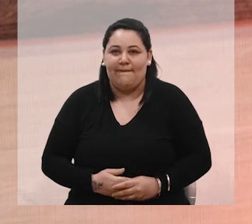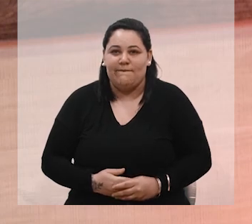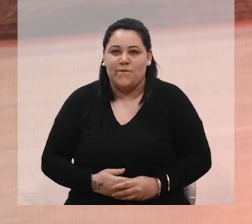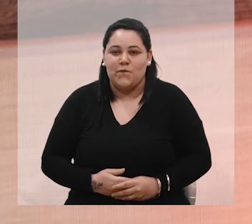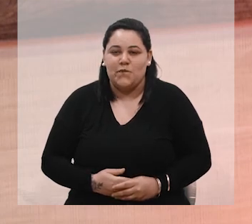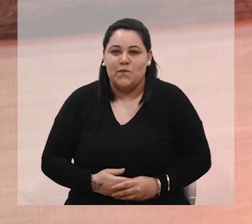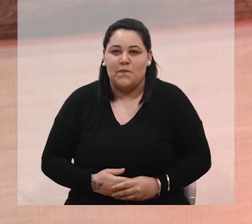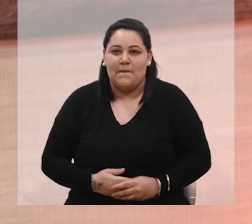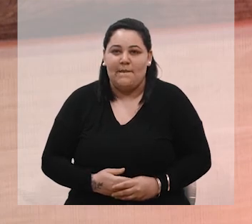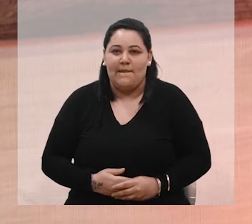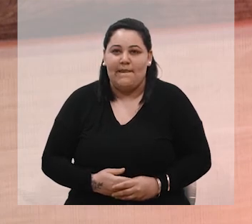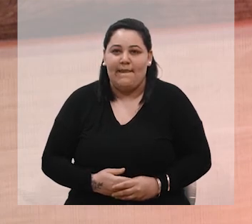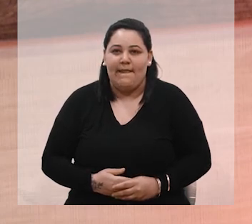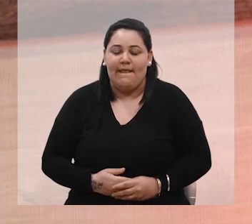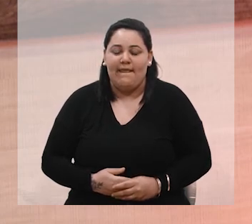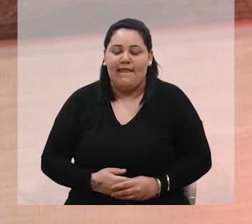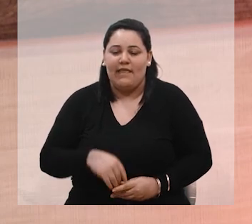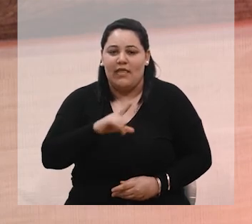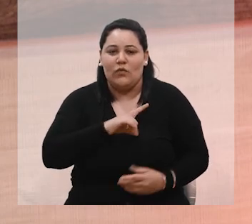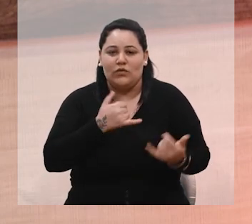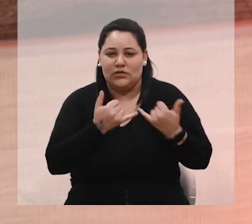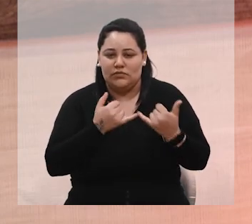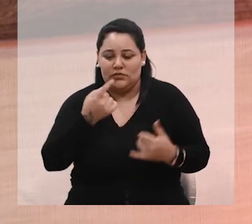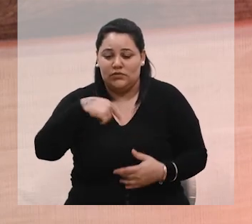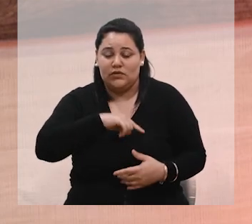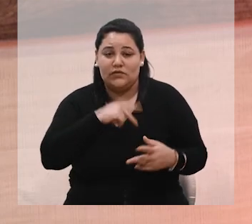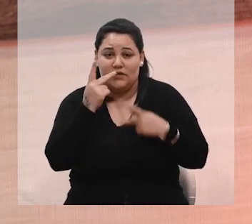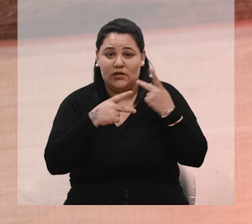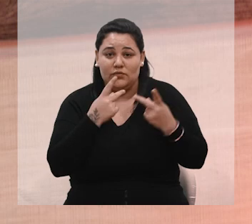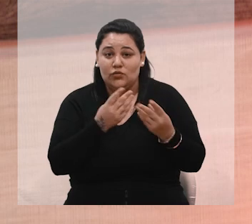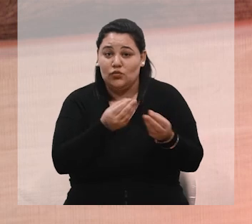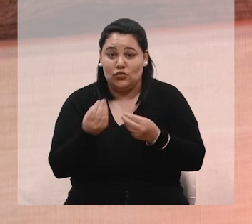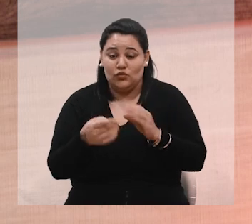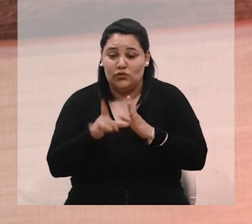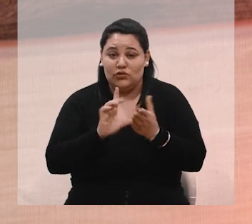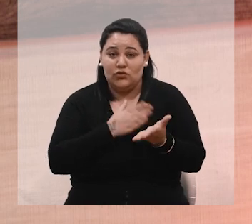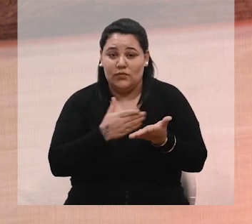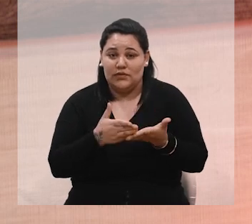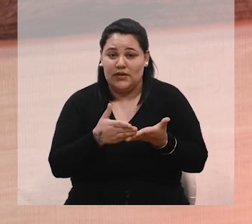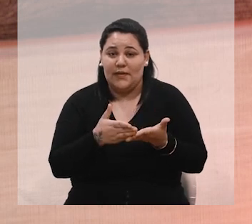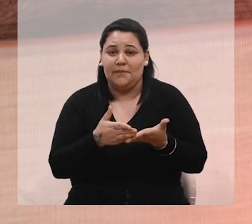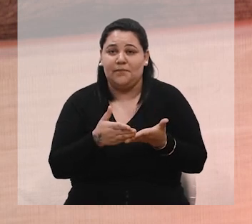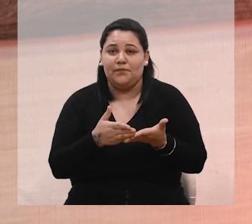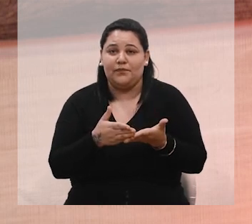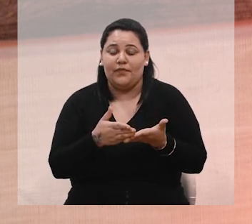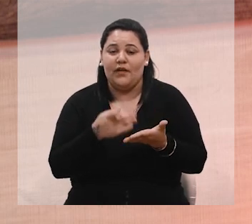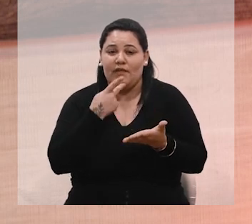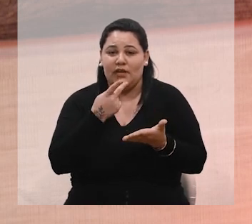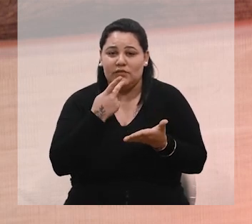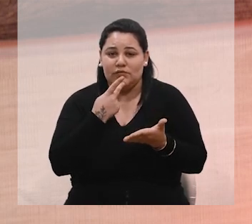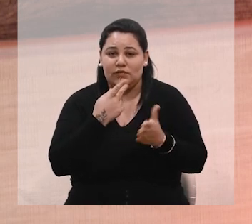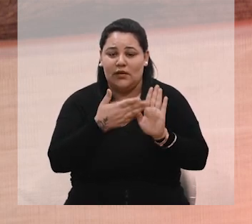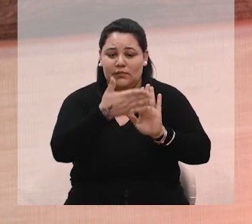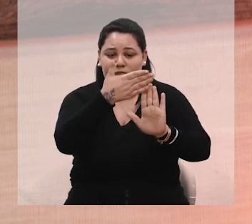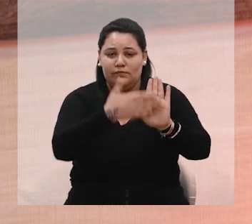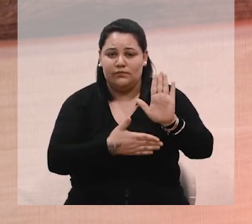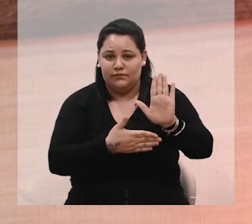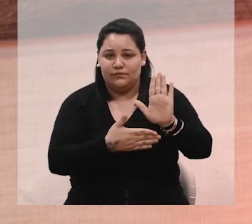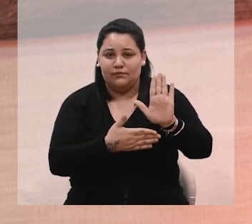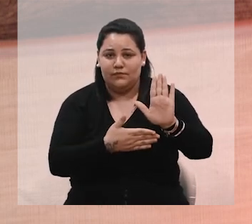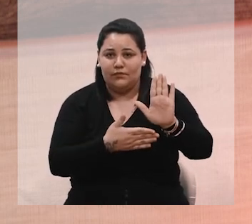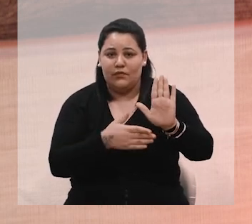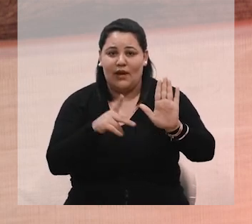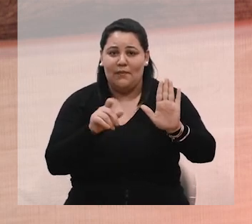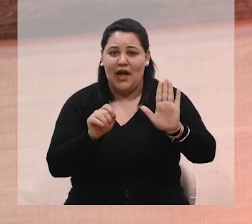aqui, por exemplo, e nós comentamos bastante antes de entrarmos no ar, a respeito da capa. E a